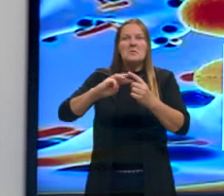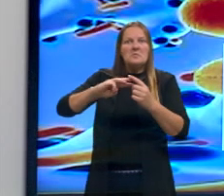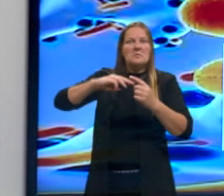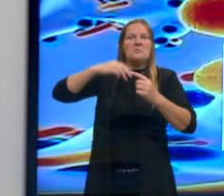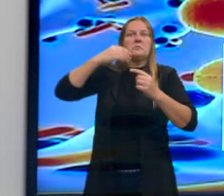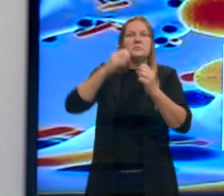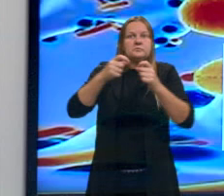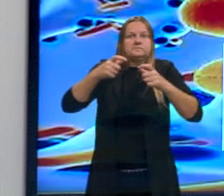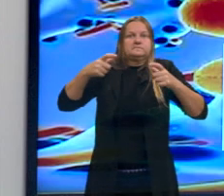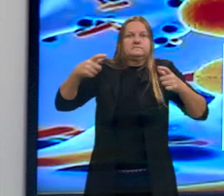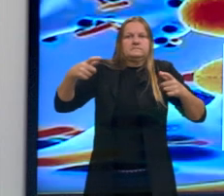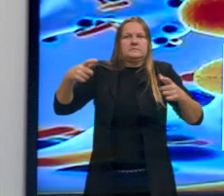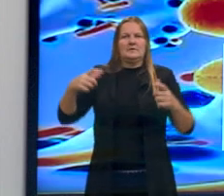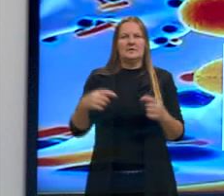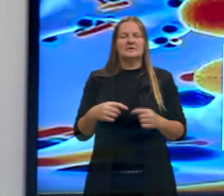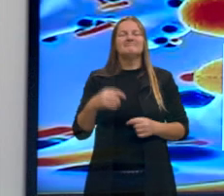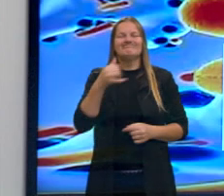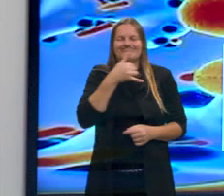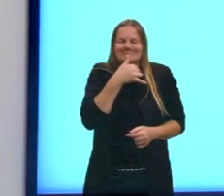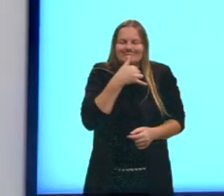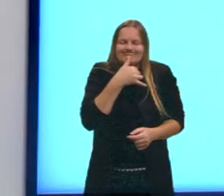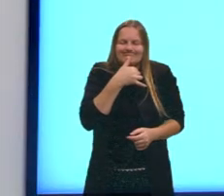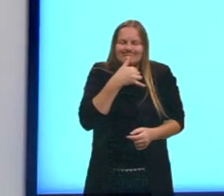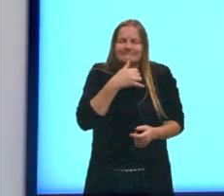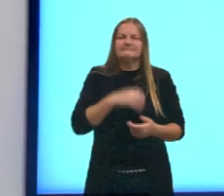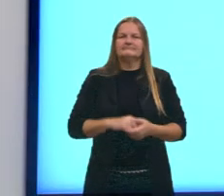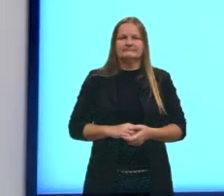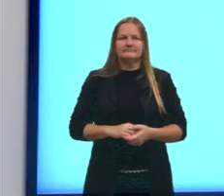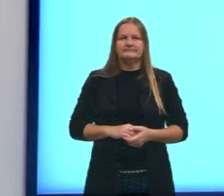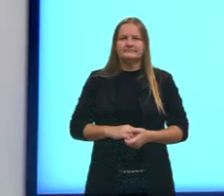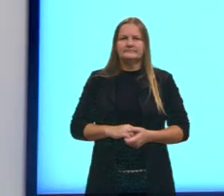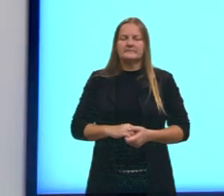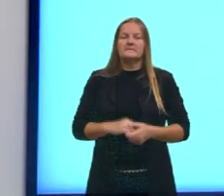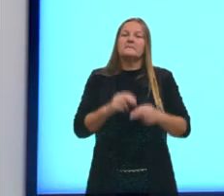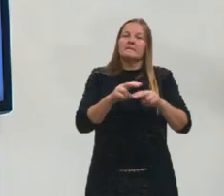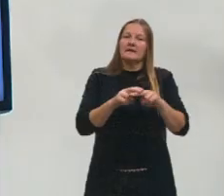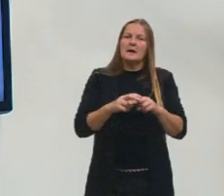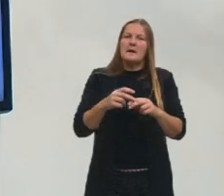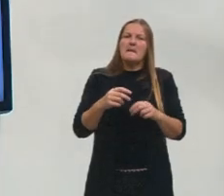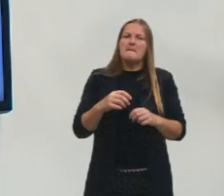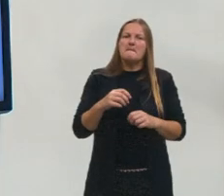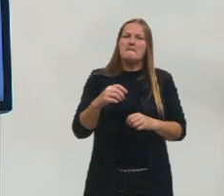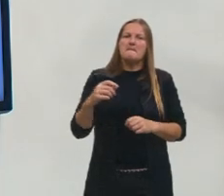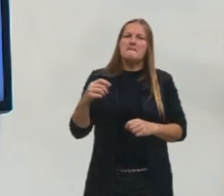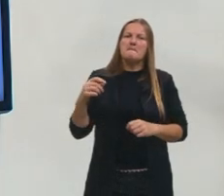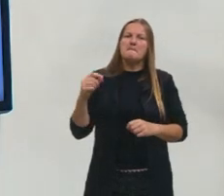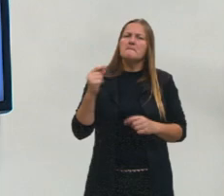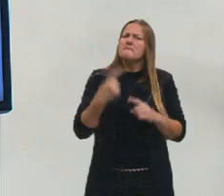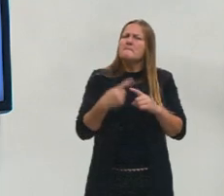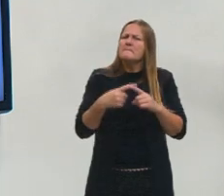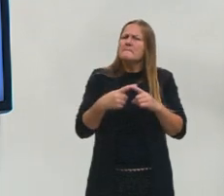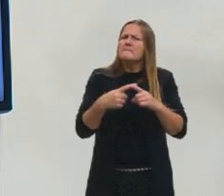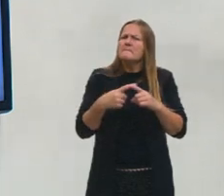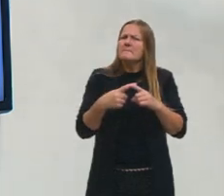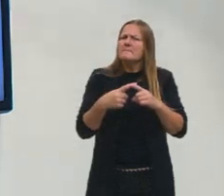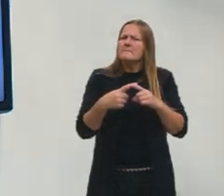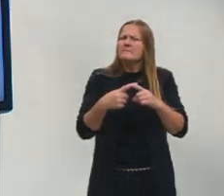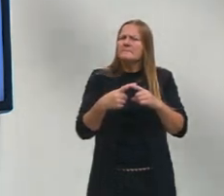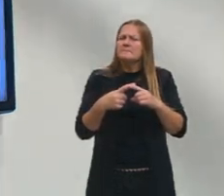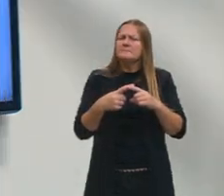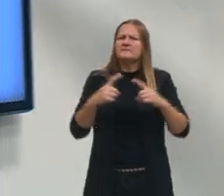potencialmente aumentar infelizmente bom então como essas bactérias triplicaram na academia